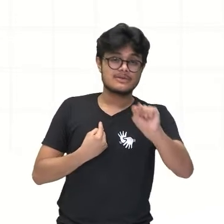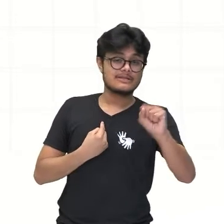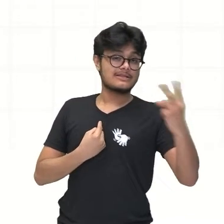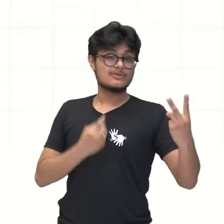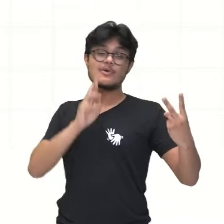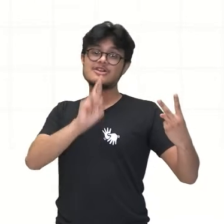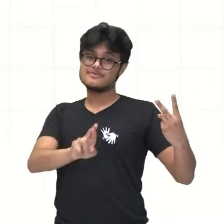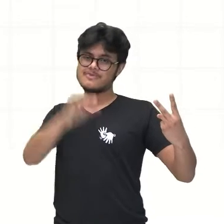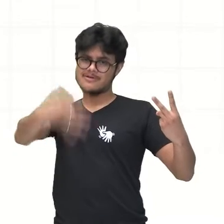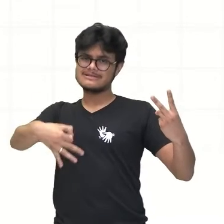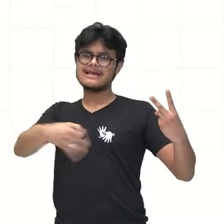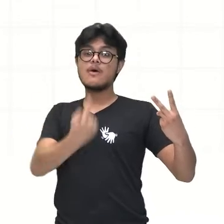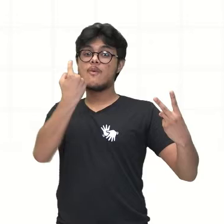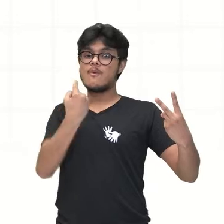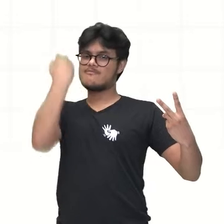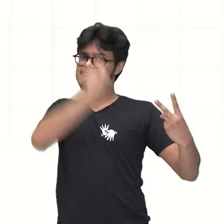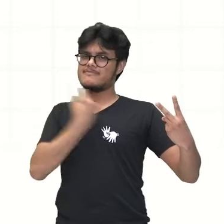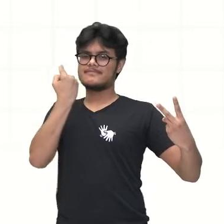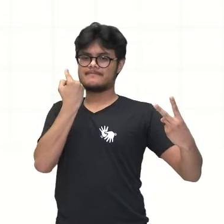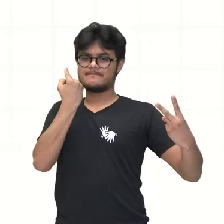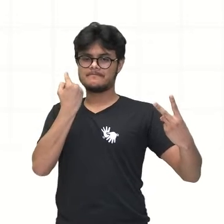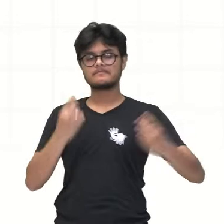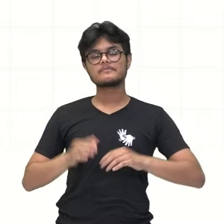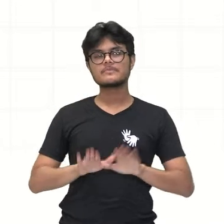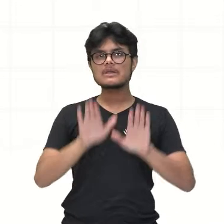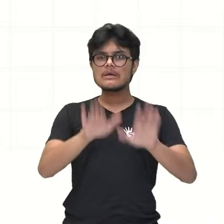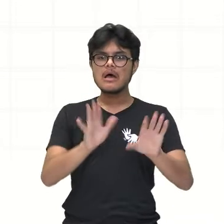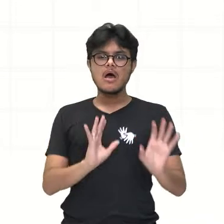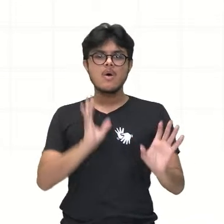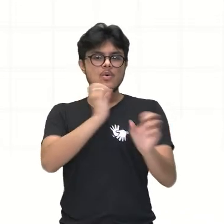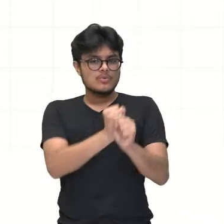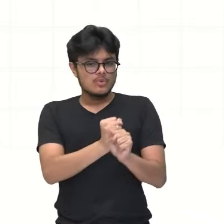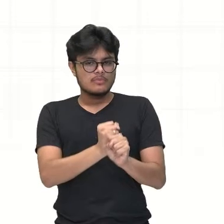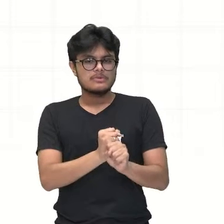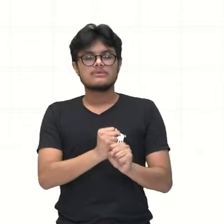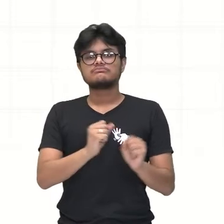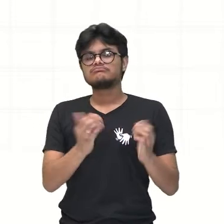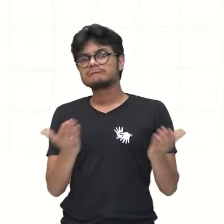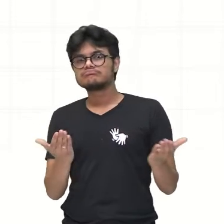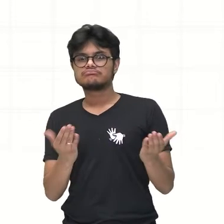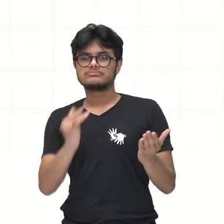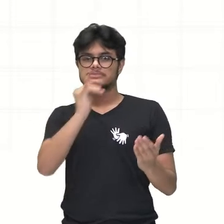182 vezes 1 hora. Aí eu vou somar com